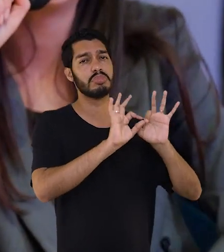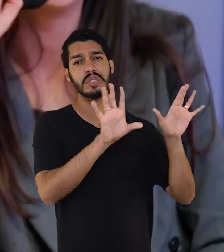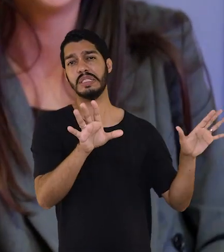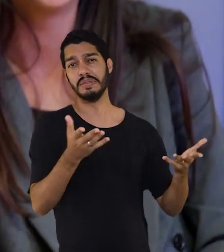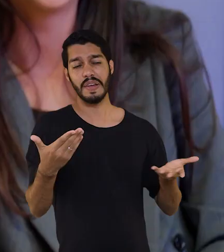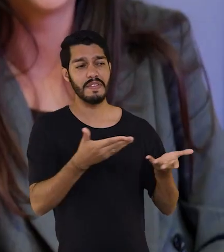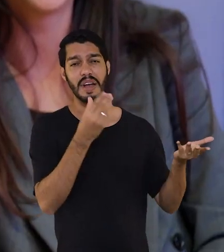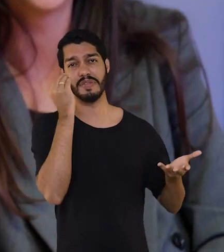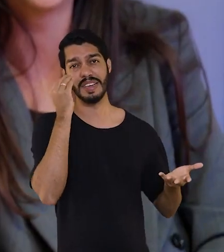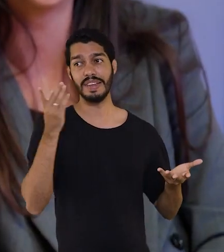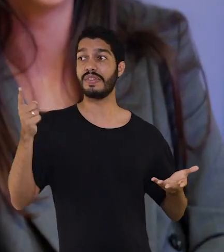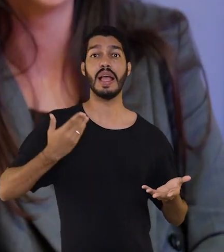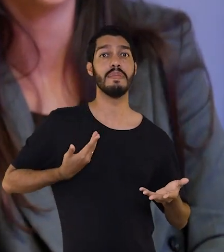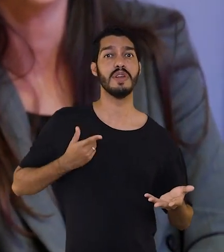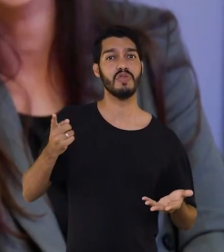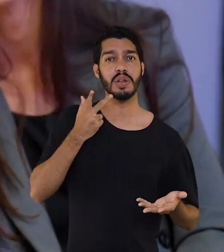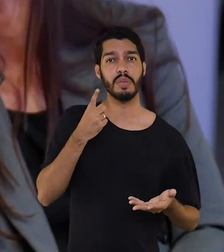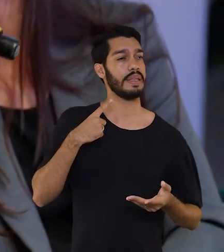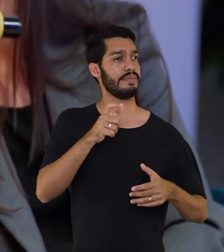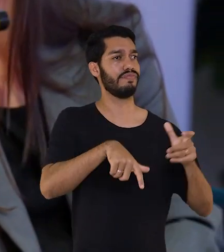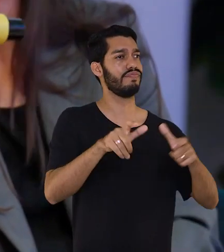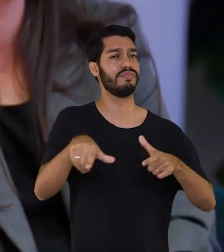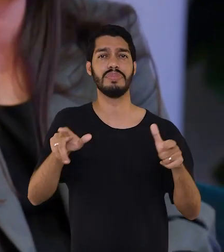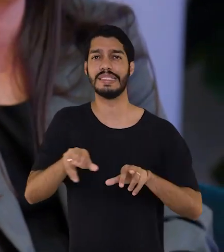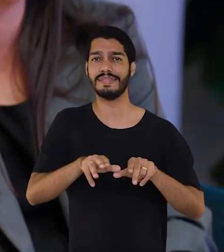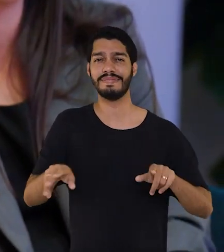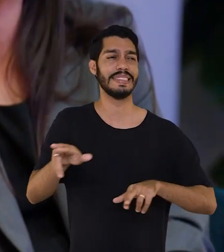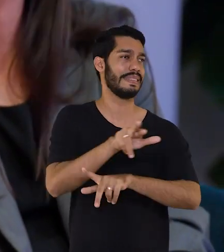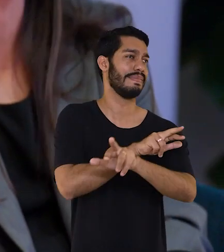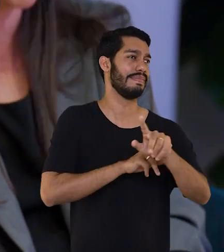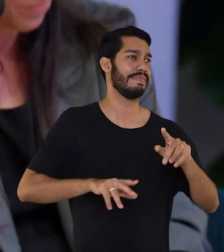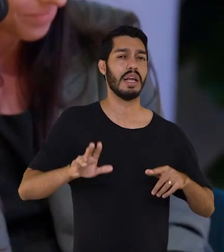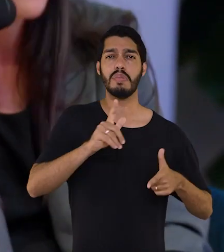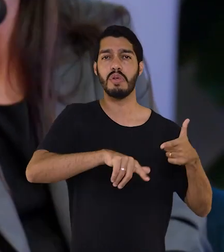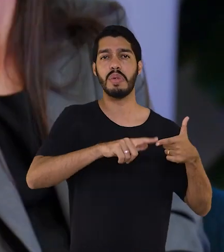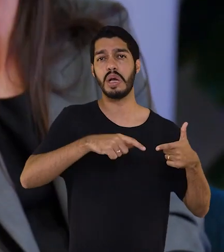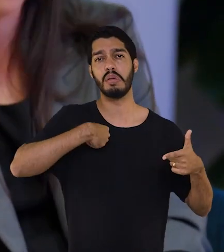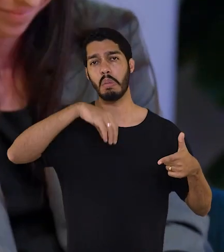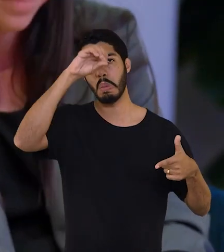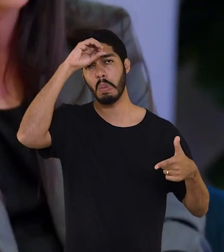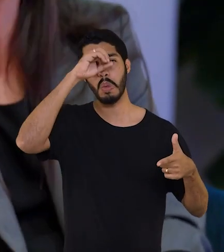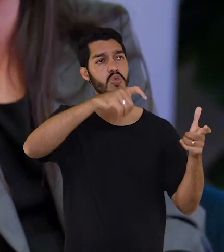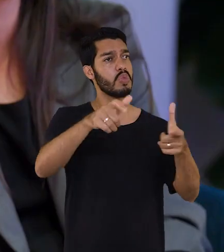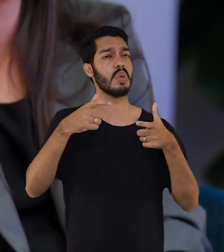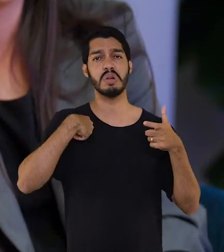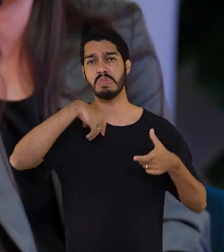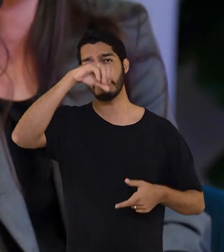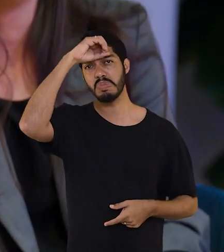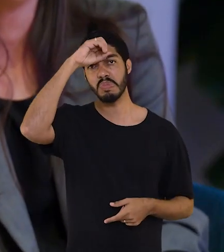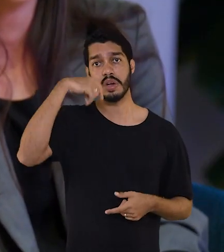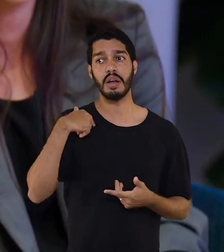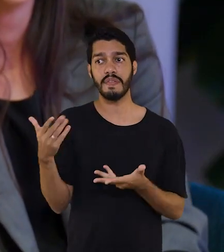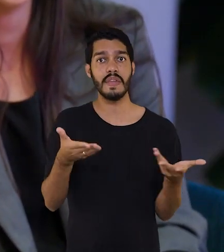surreais. E aí, pegando a pergunta do nosso amigo ali, cara, cada uma num domínio totalmente diferente, assim, resolvendo problemas que eu nem sabia que existiam,